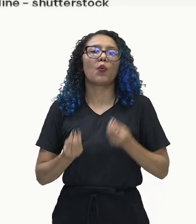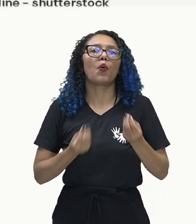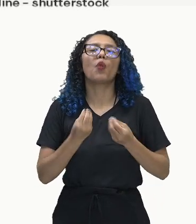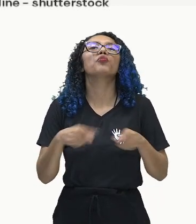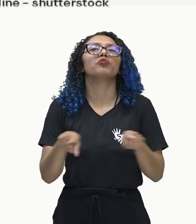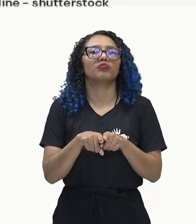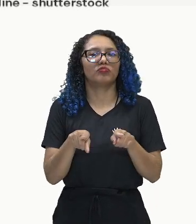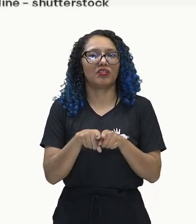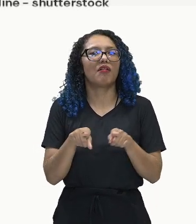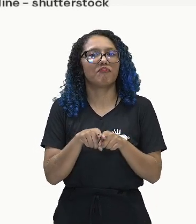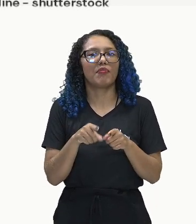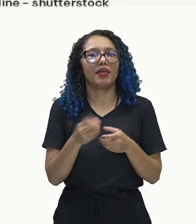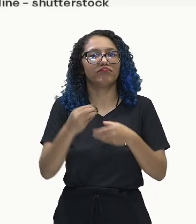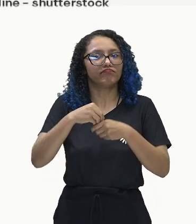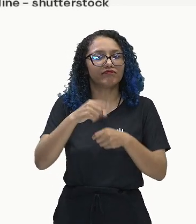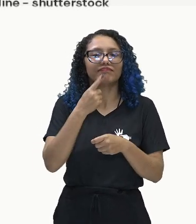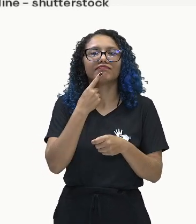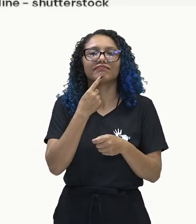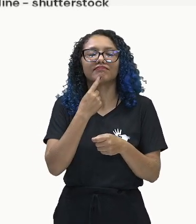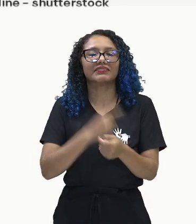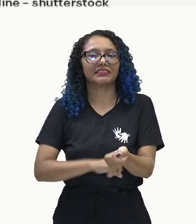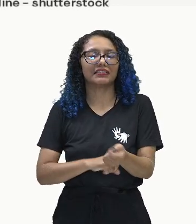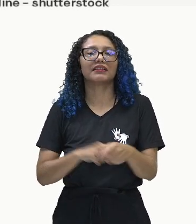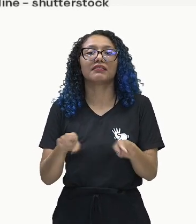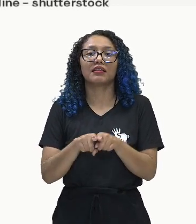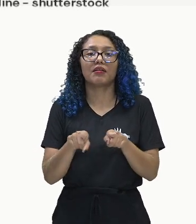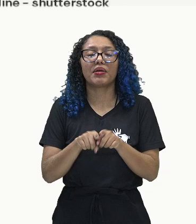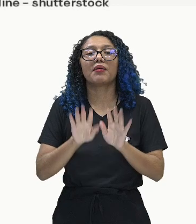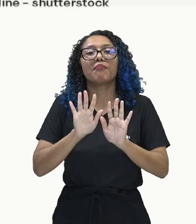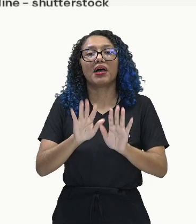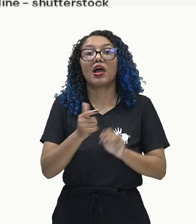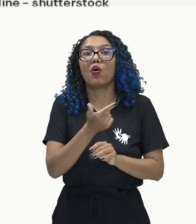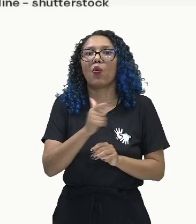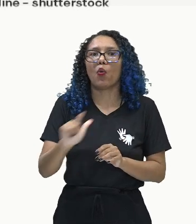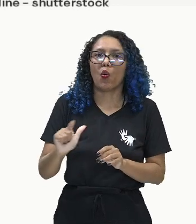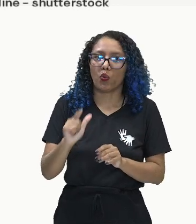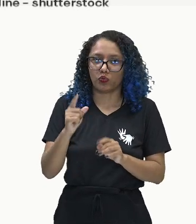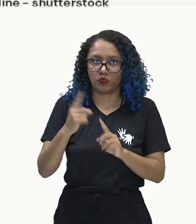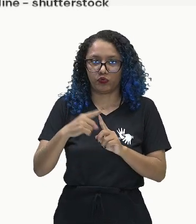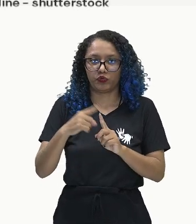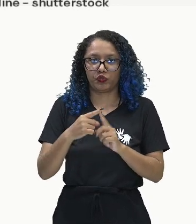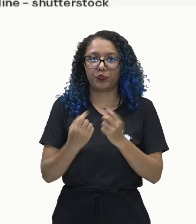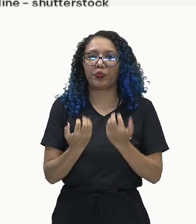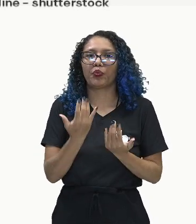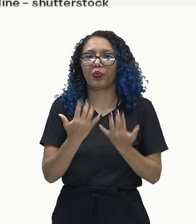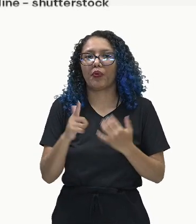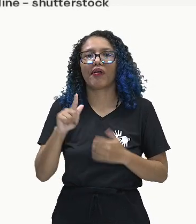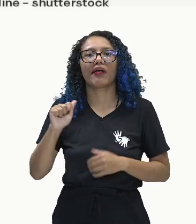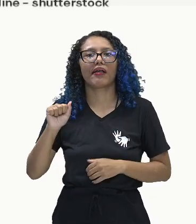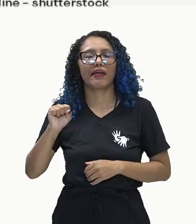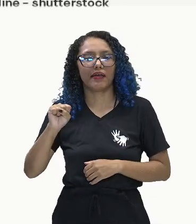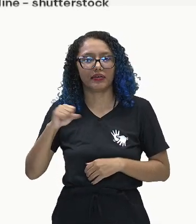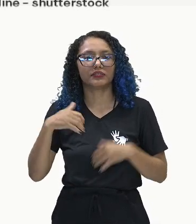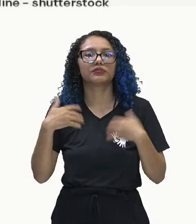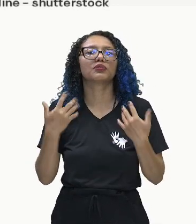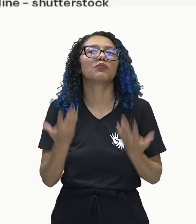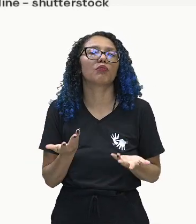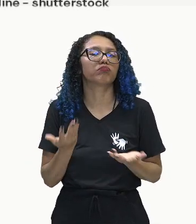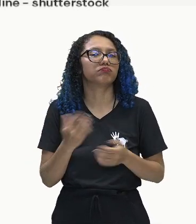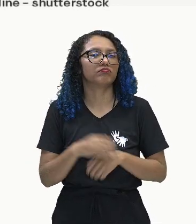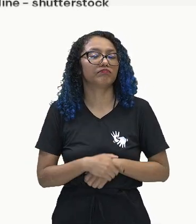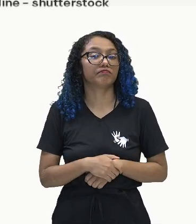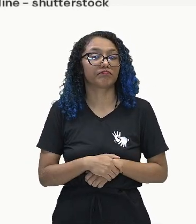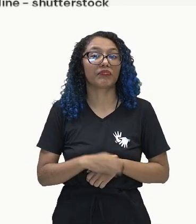sangue, mas tem outro gás, ó. Qual é o gás transportado pelas veias?